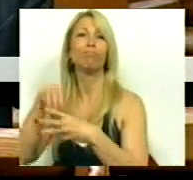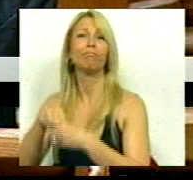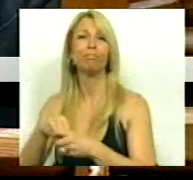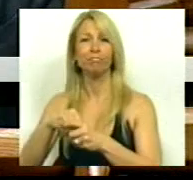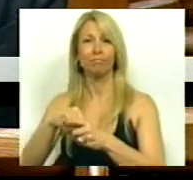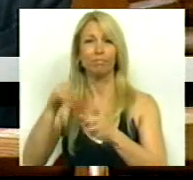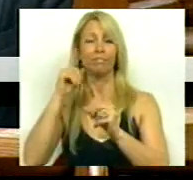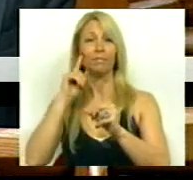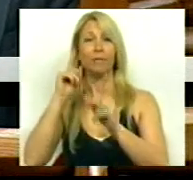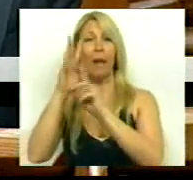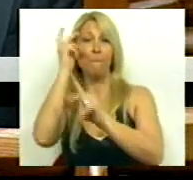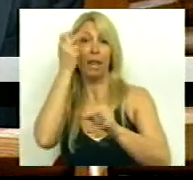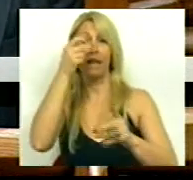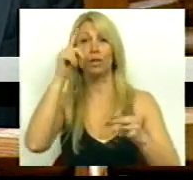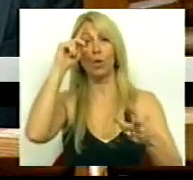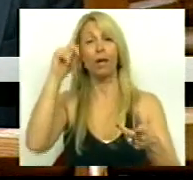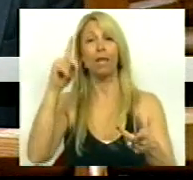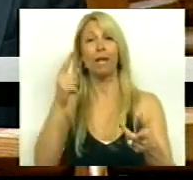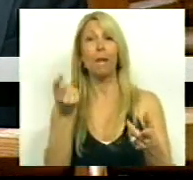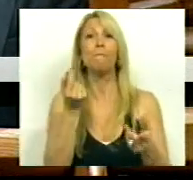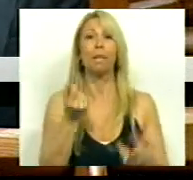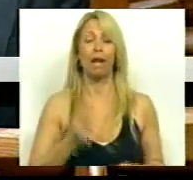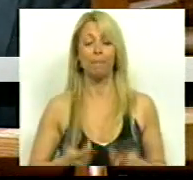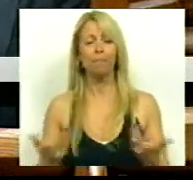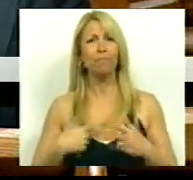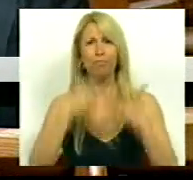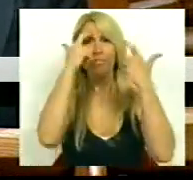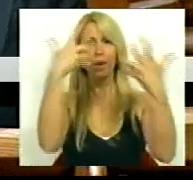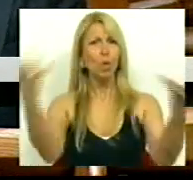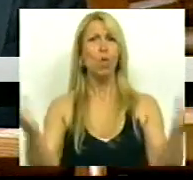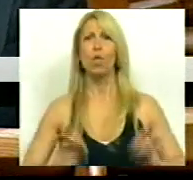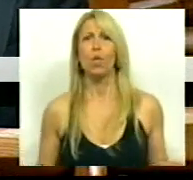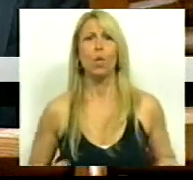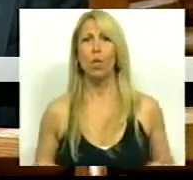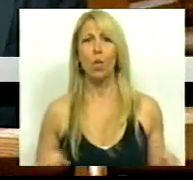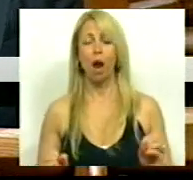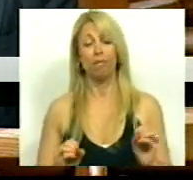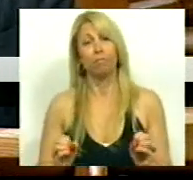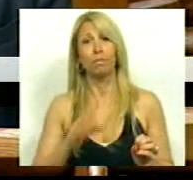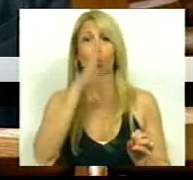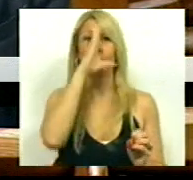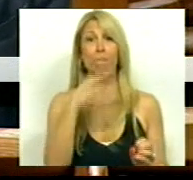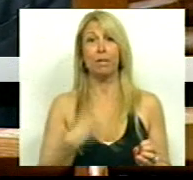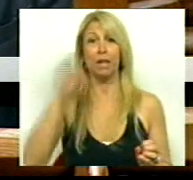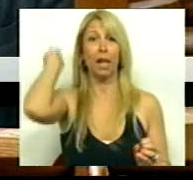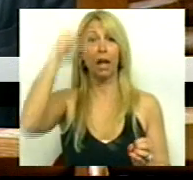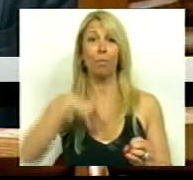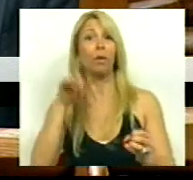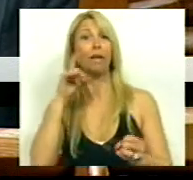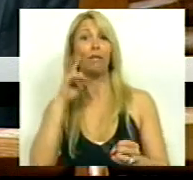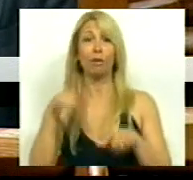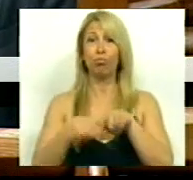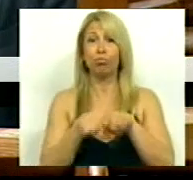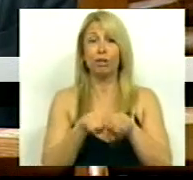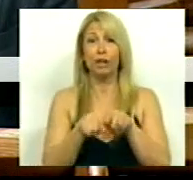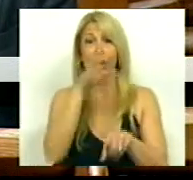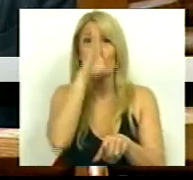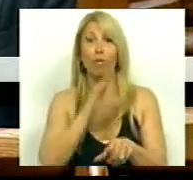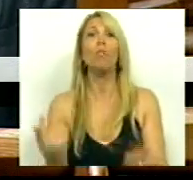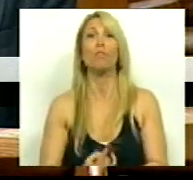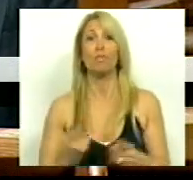Belém. Não causa admiração que o Presidente da República defenda a política do Governo. Ela foi sempre também a